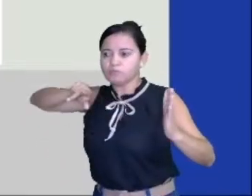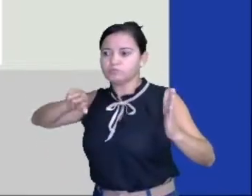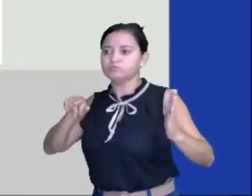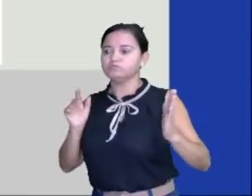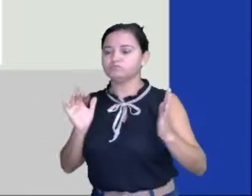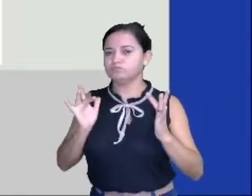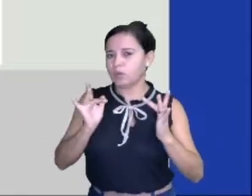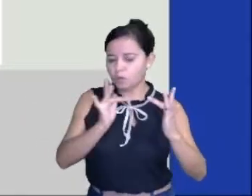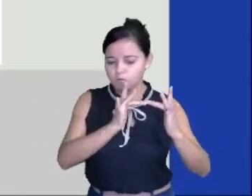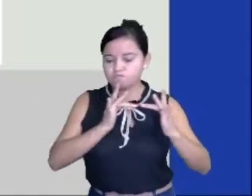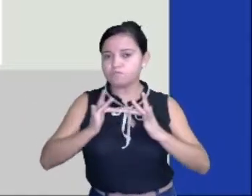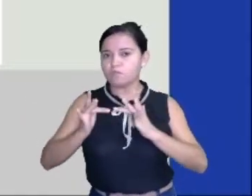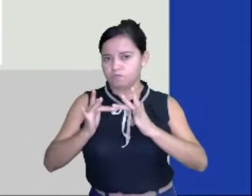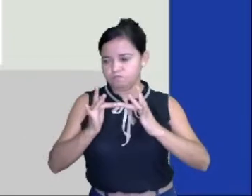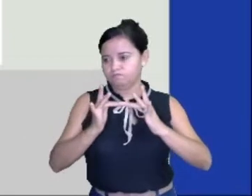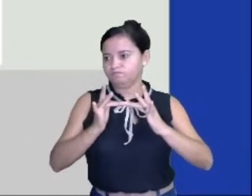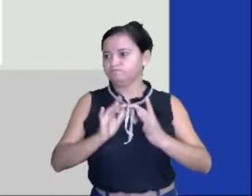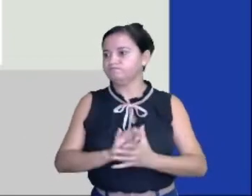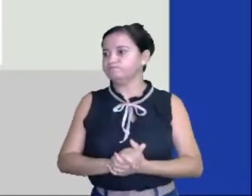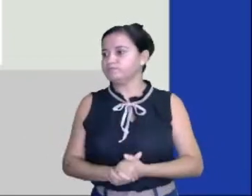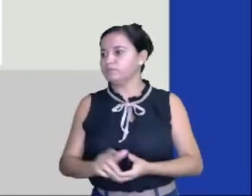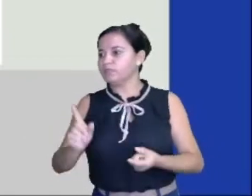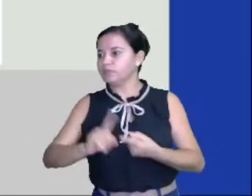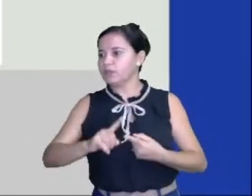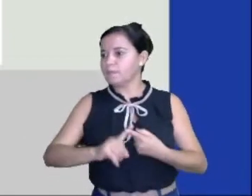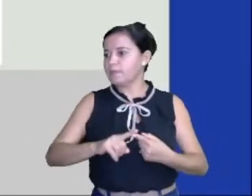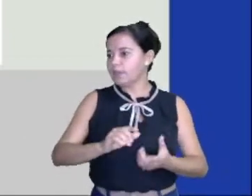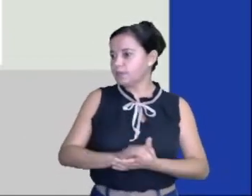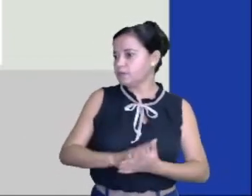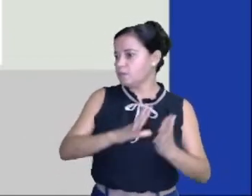com o chamado Niels Bohr, que é chamado modelo